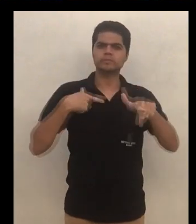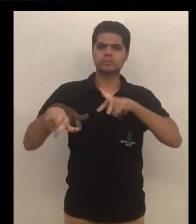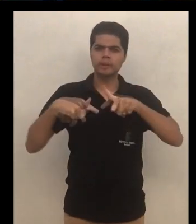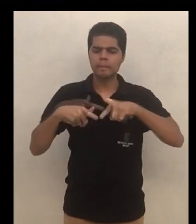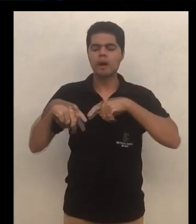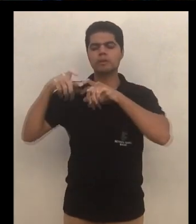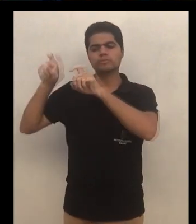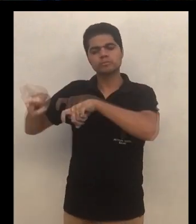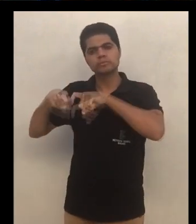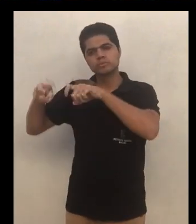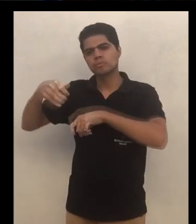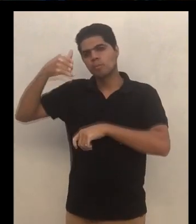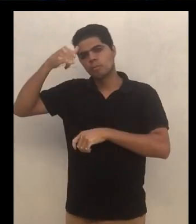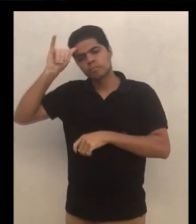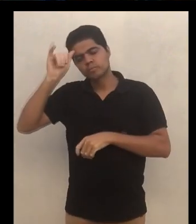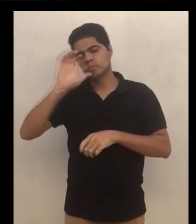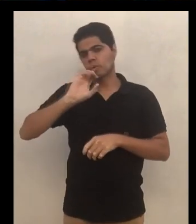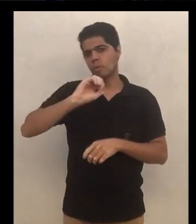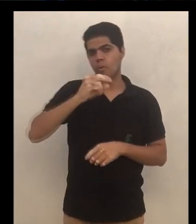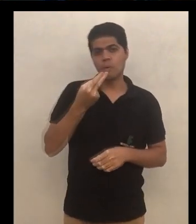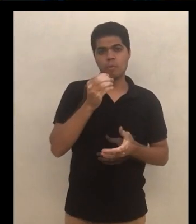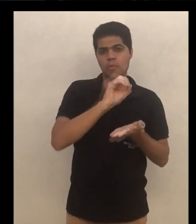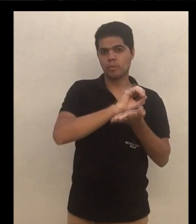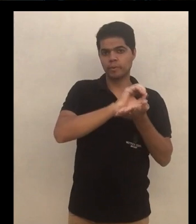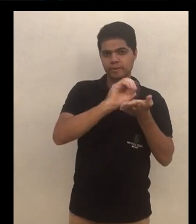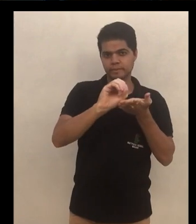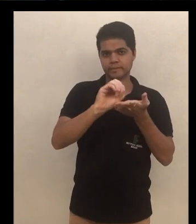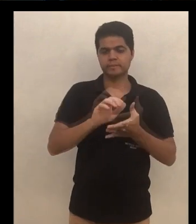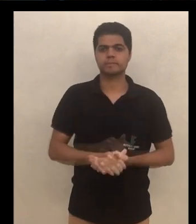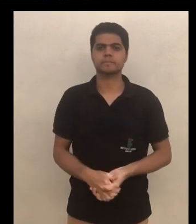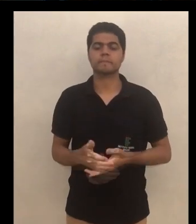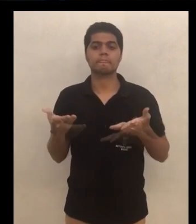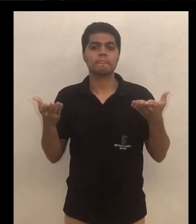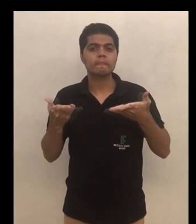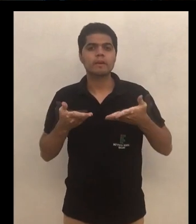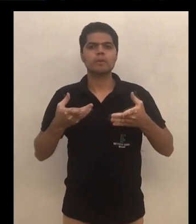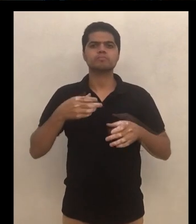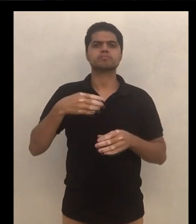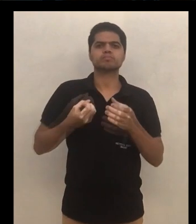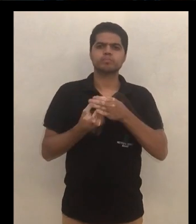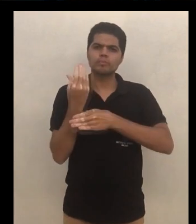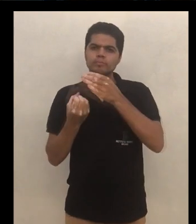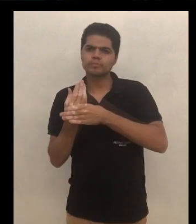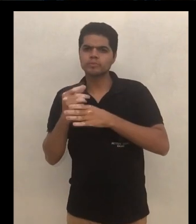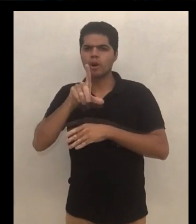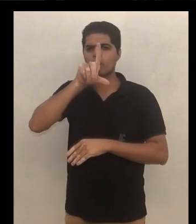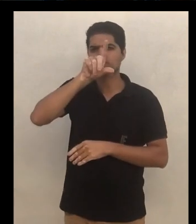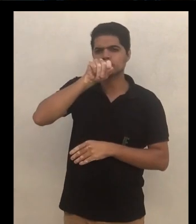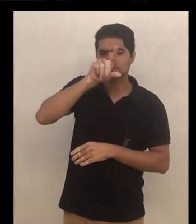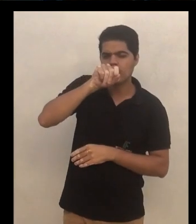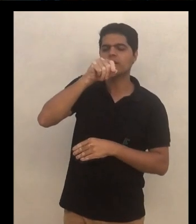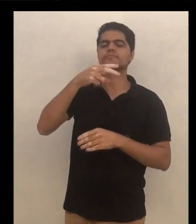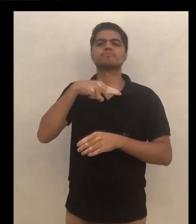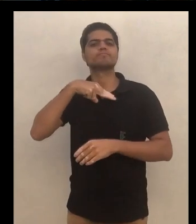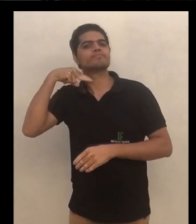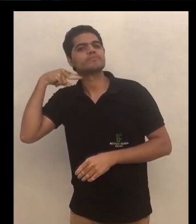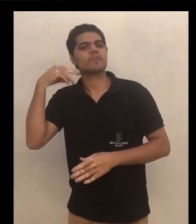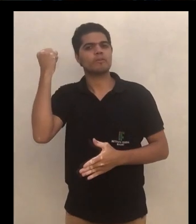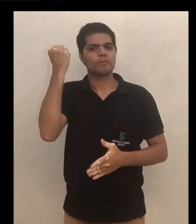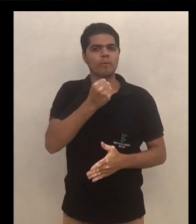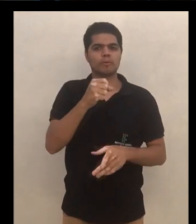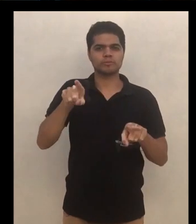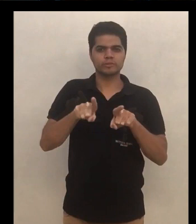sistema convencional, caipira ou orgânico. Produção de aves de corte, postura em sistema orgânico.